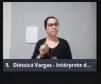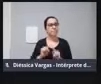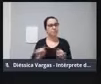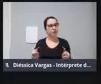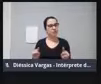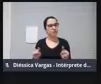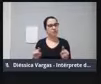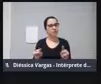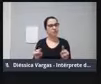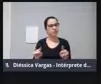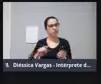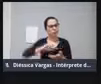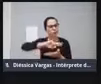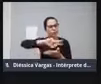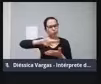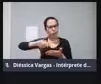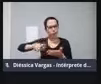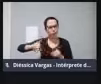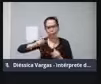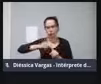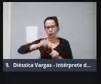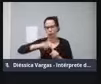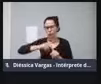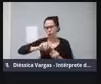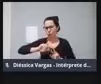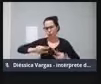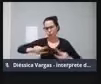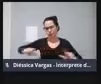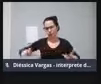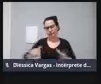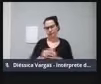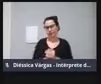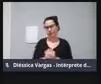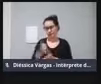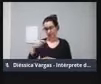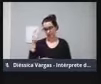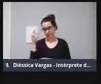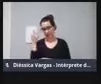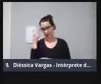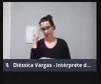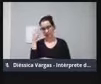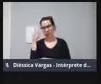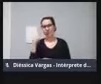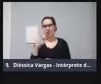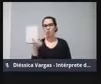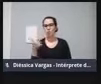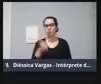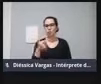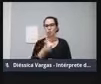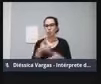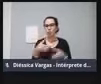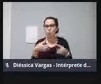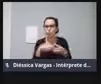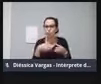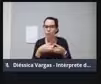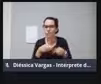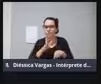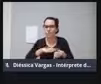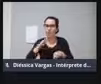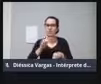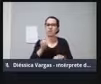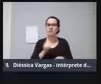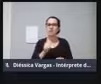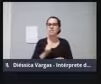em diversidade, né, só para vocês terem uma ideia, o segundo maior grupo de animais do planeta são os quilicerados,